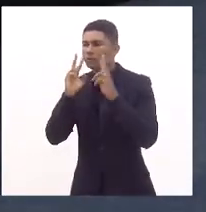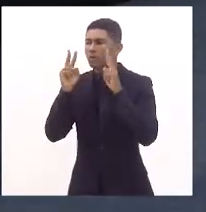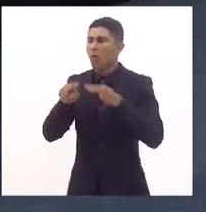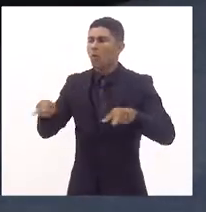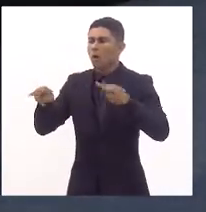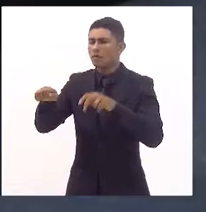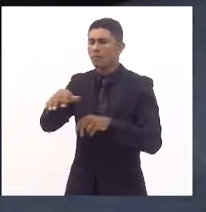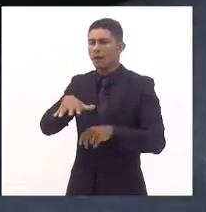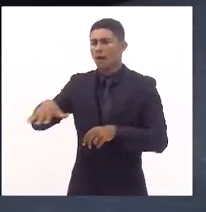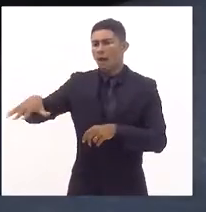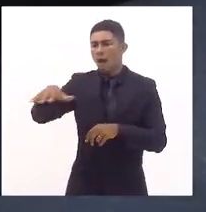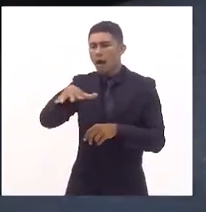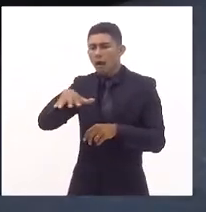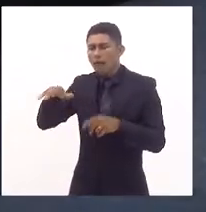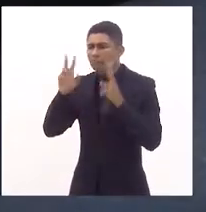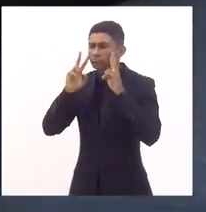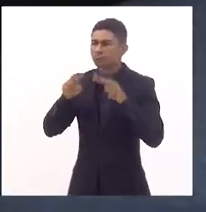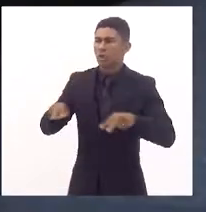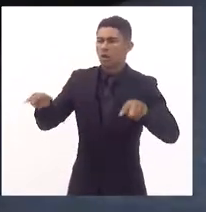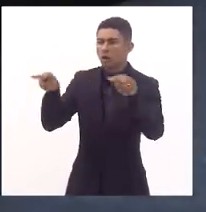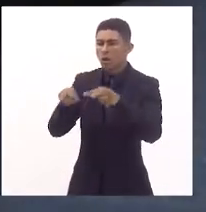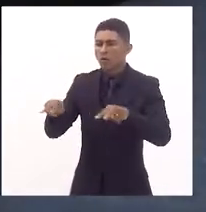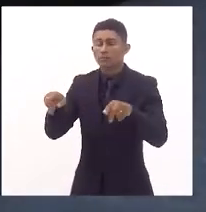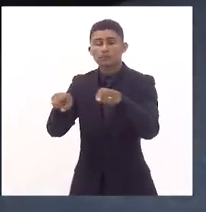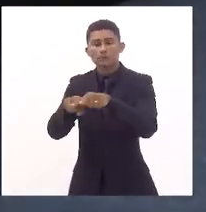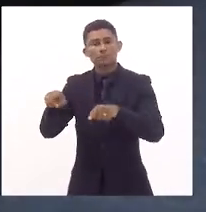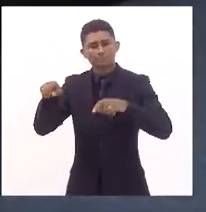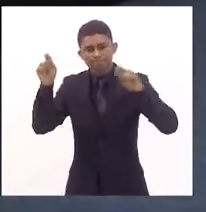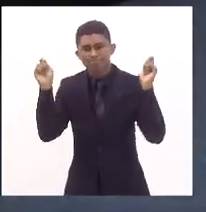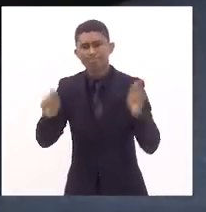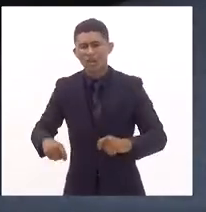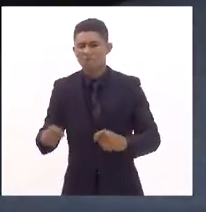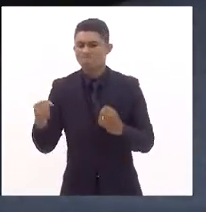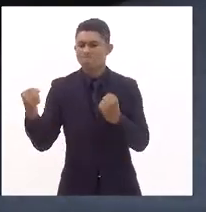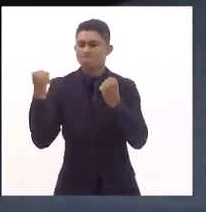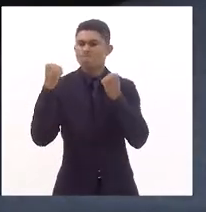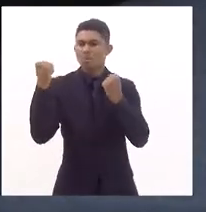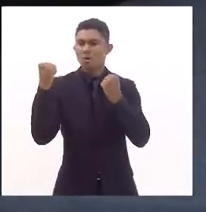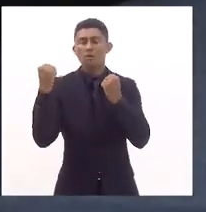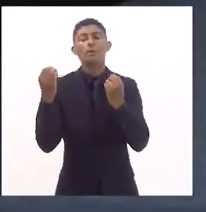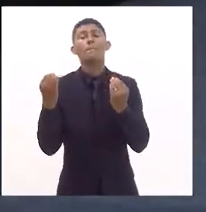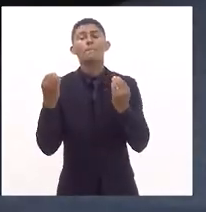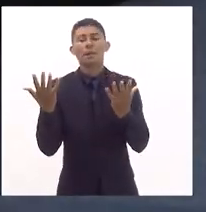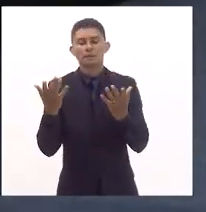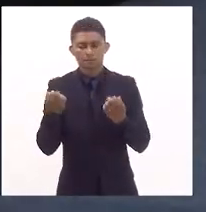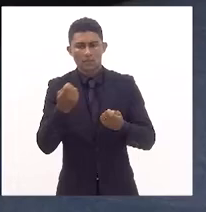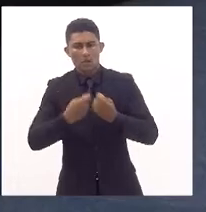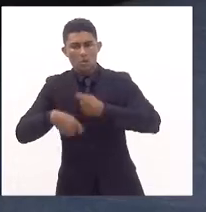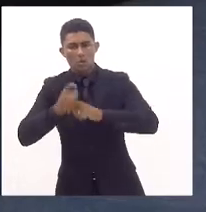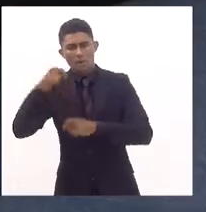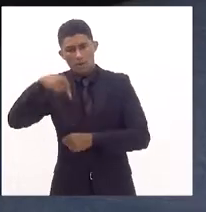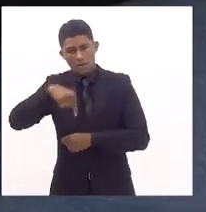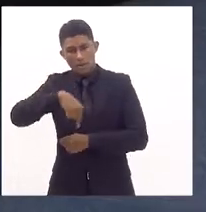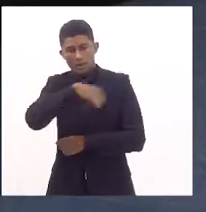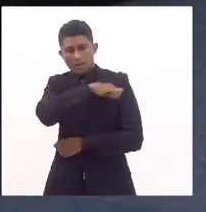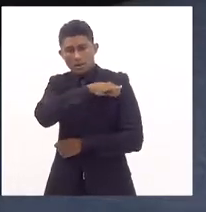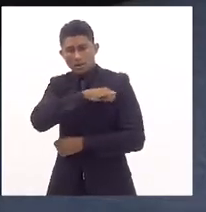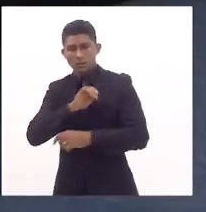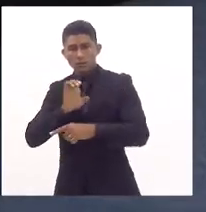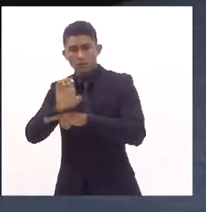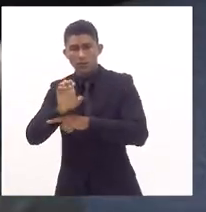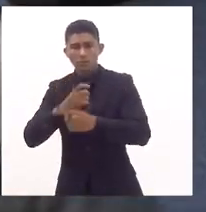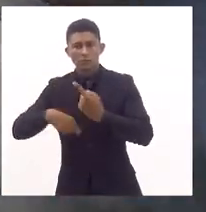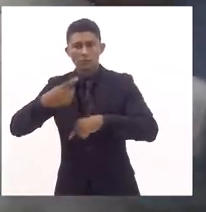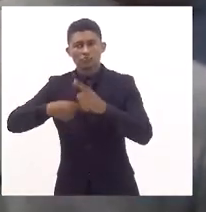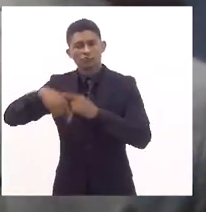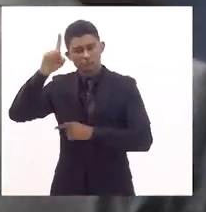a possibilidade também de ser mais uma força para restaurar a ordem econômica no estado do Rio de